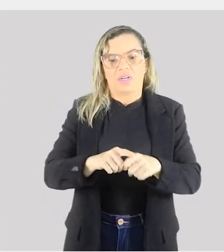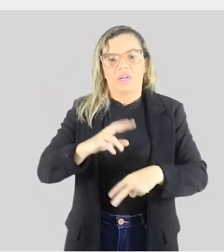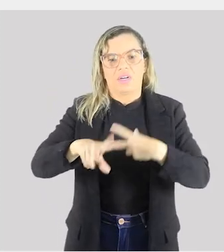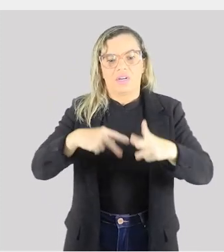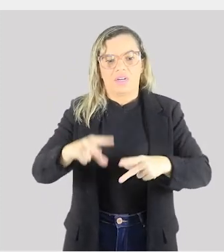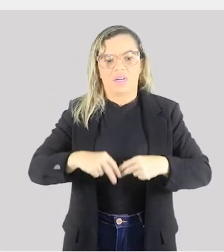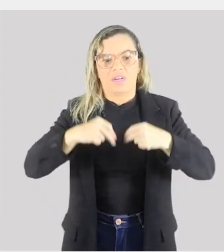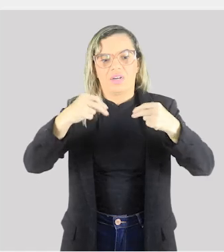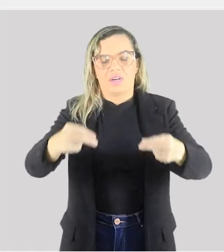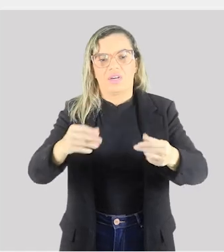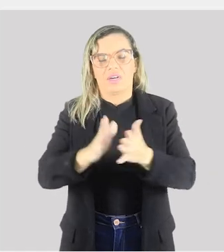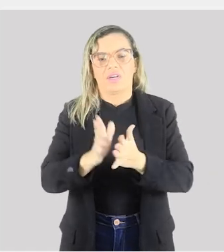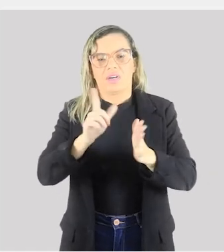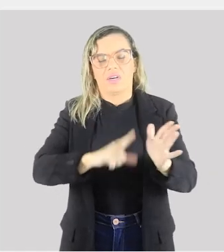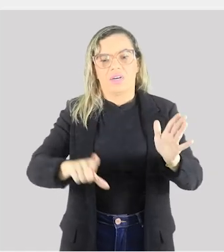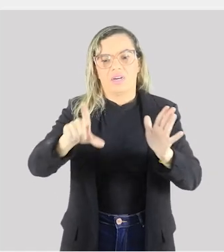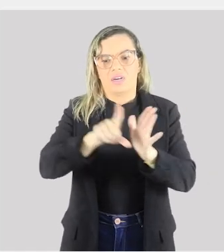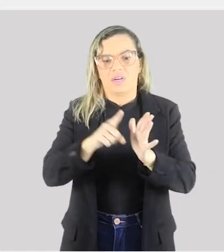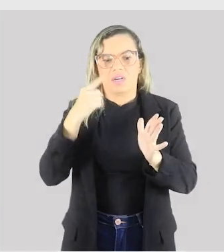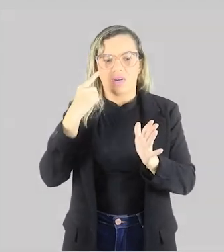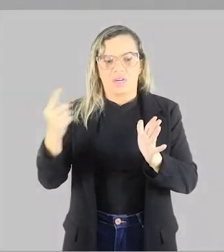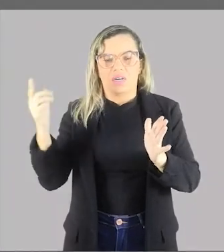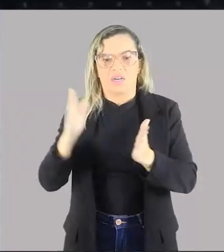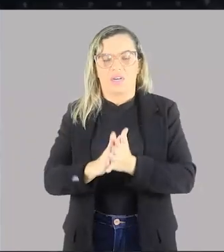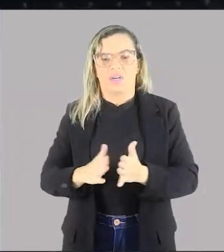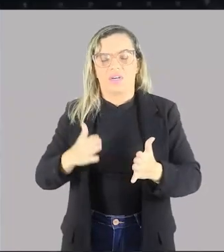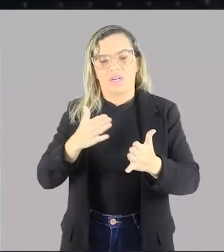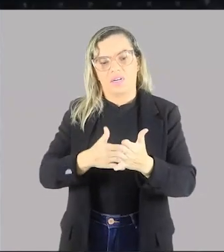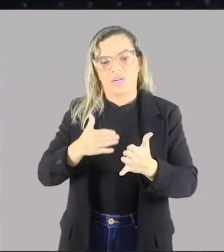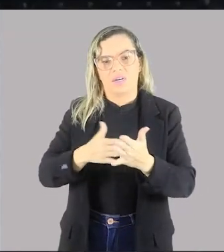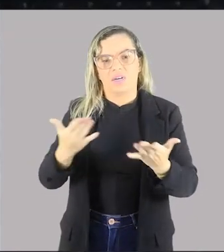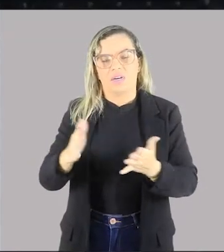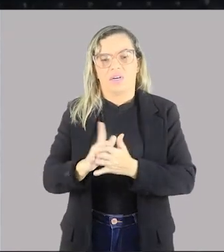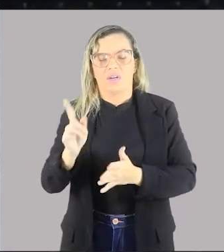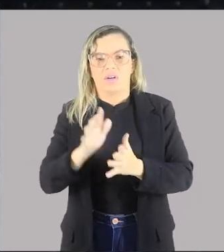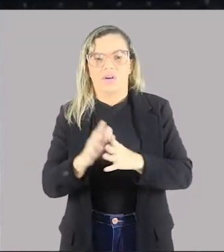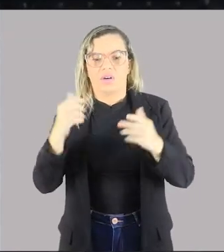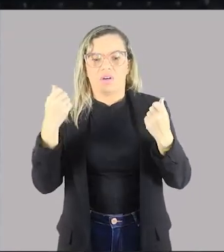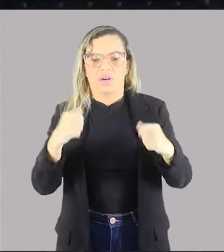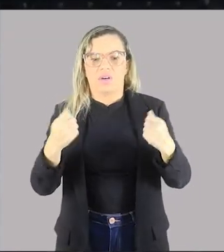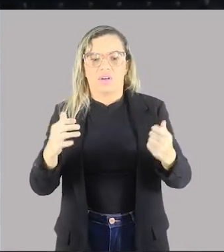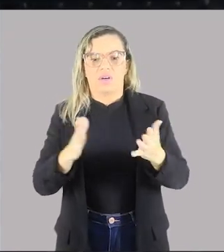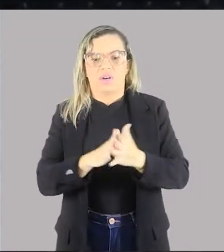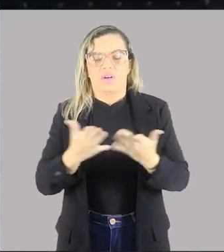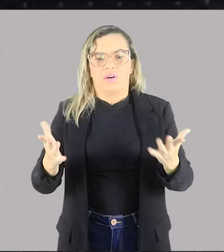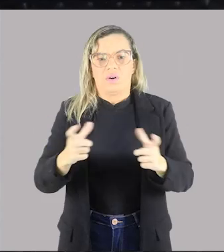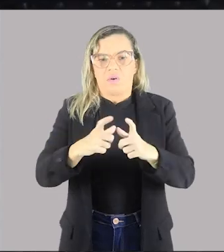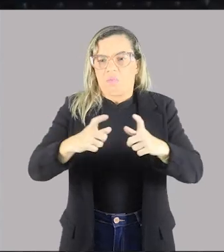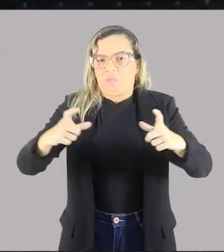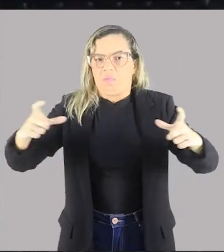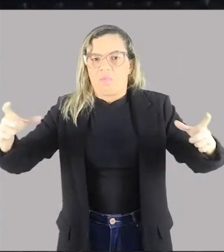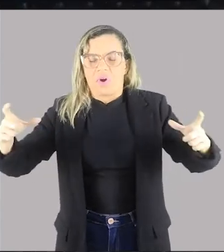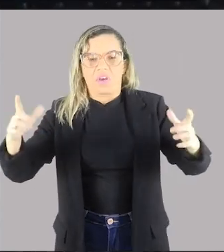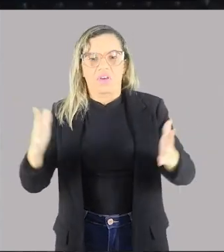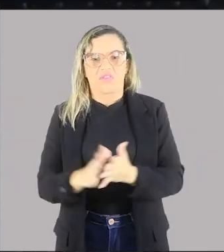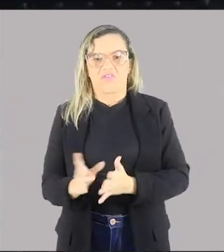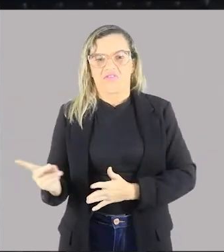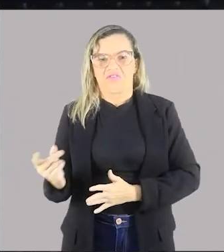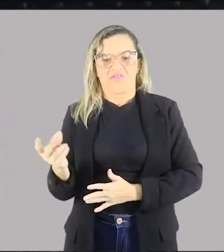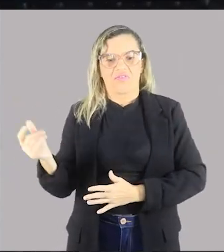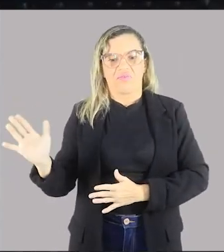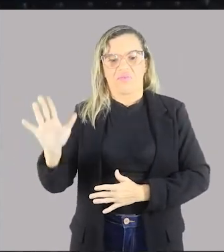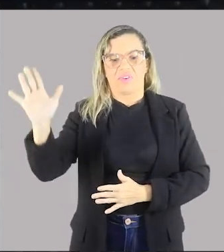aí, a lei ela não delimita o limite desse presente. Não precisa ser um presente com imenso valor financeiro.